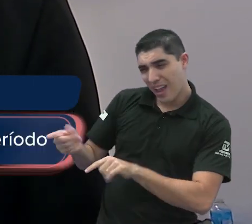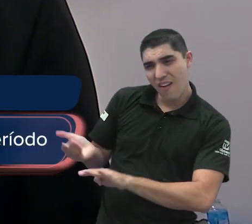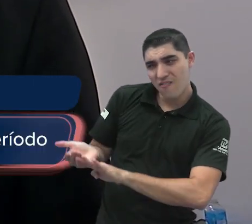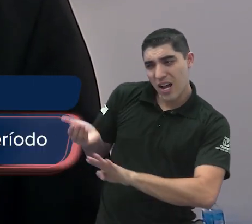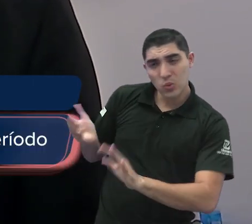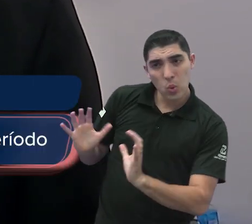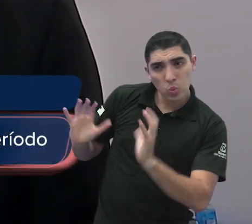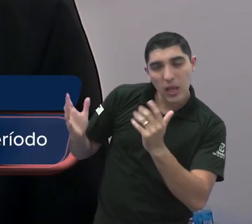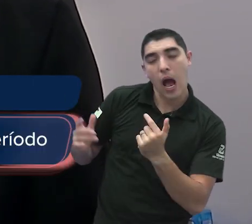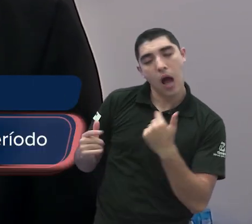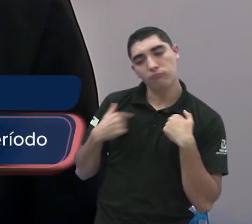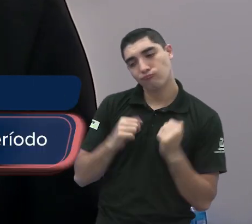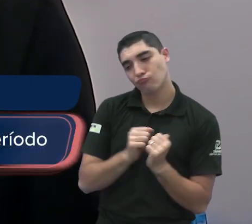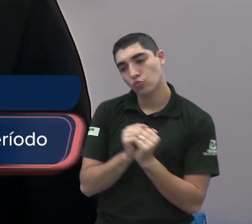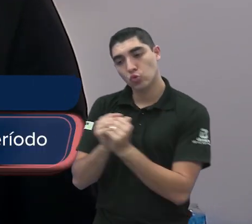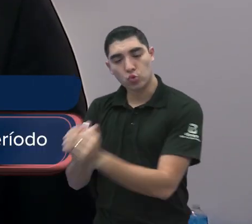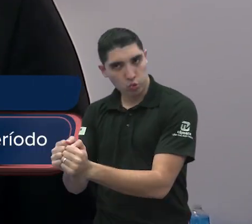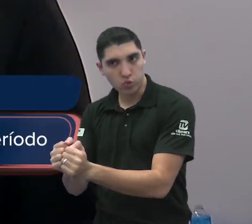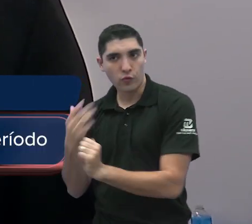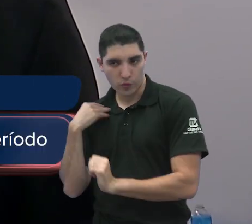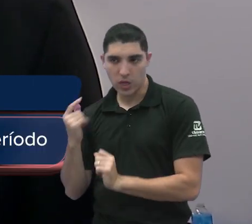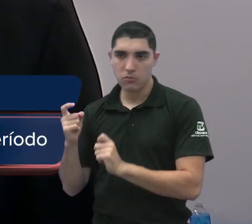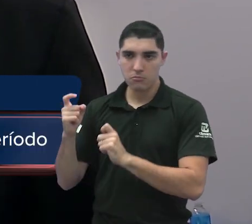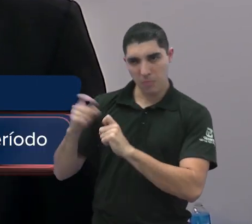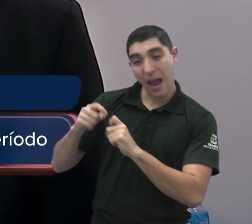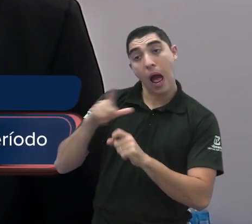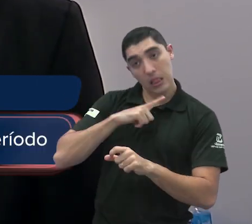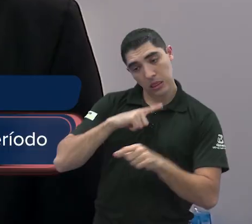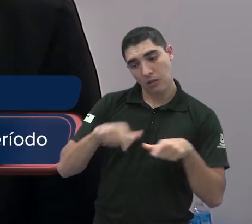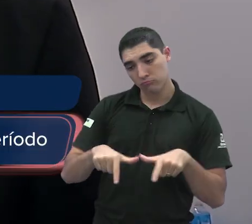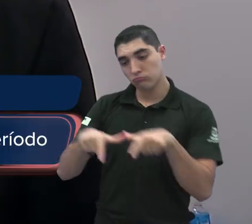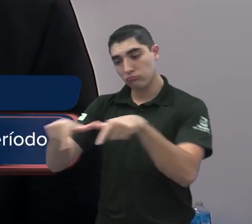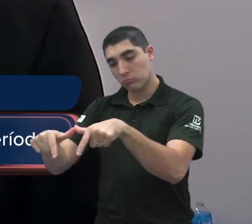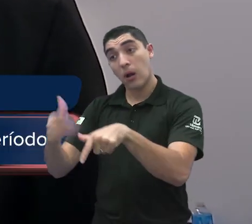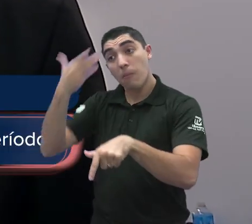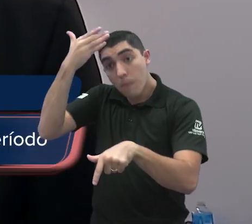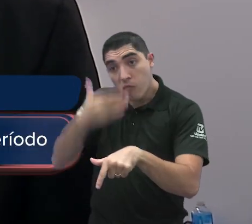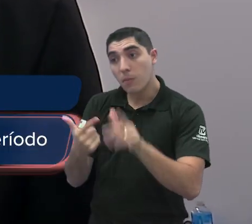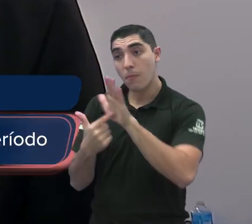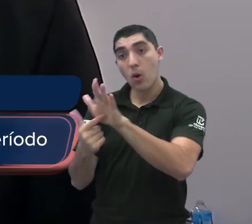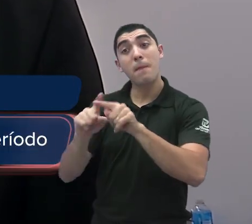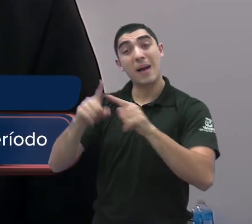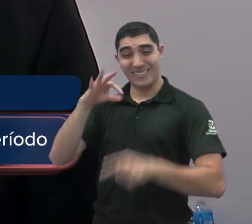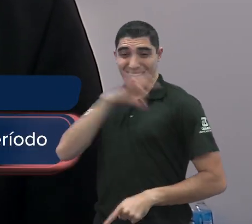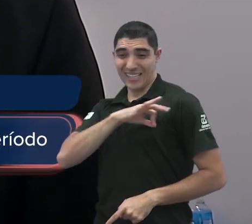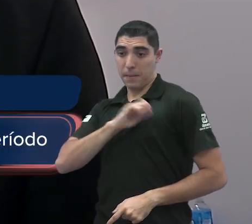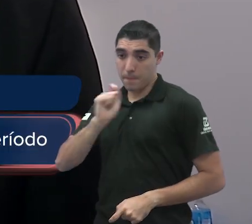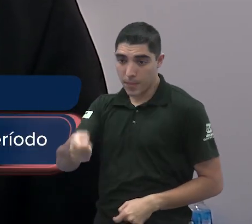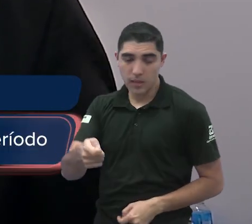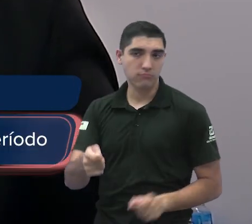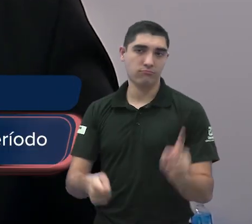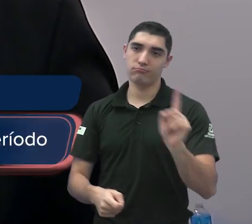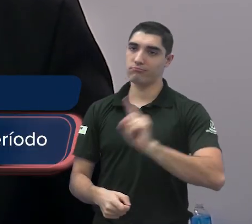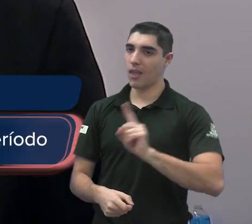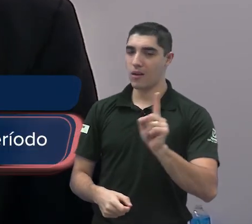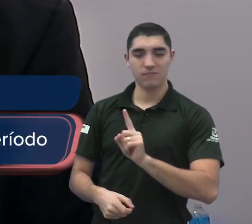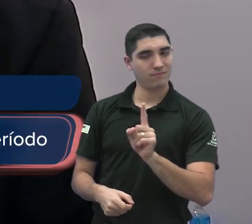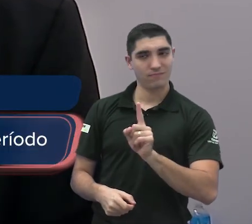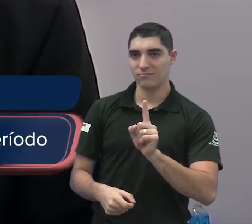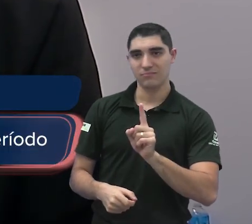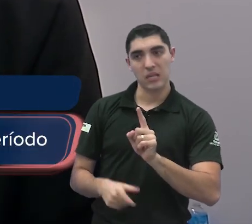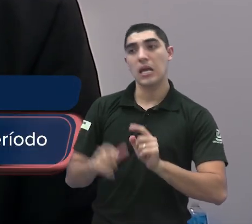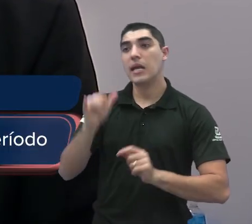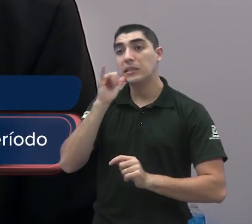né? Então, independente dos dias, ela vai ter um atestado para justificar, mas não vai abonar. E não vai receber nem que seja por